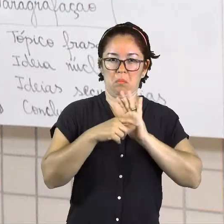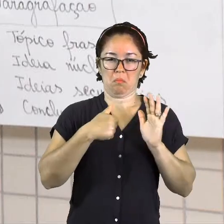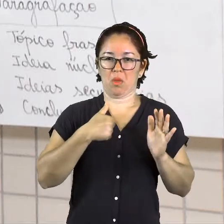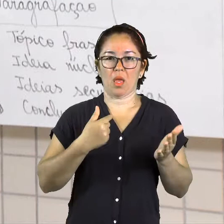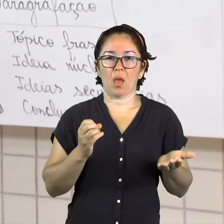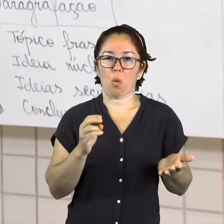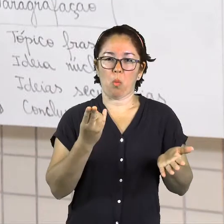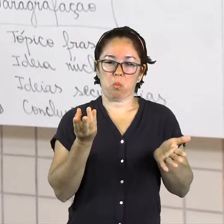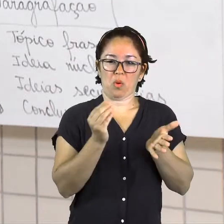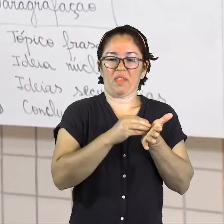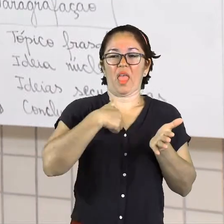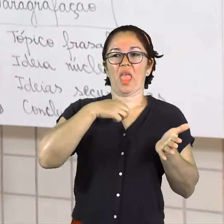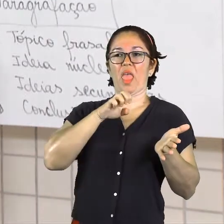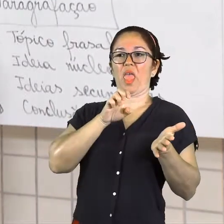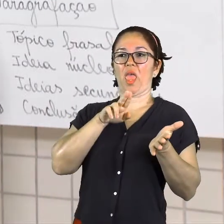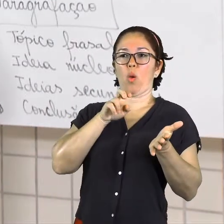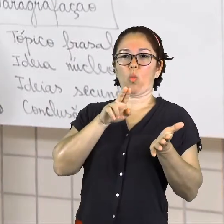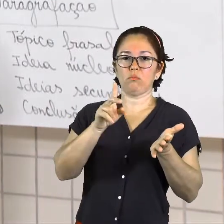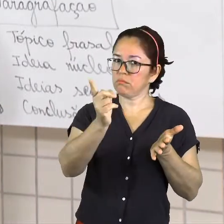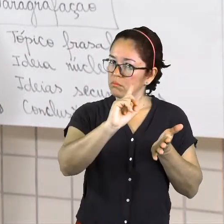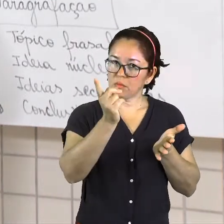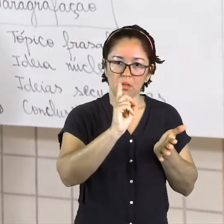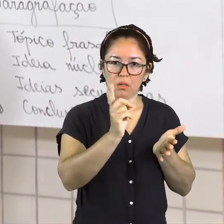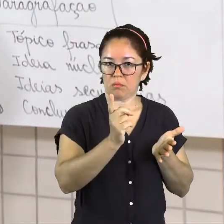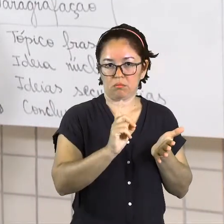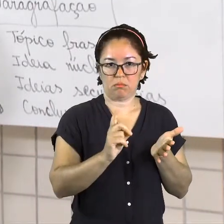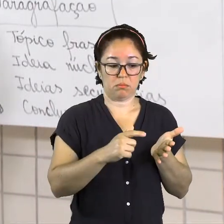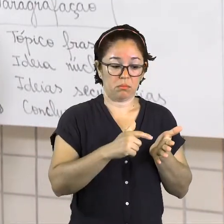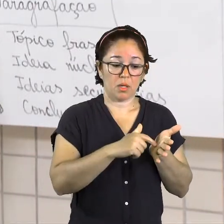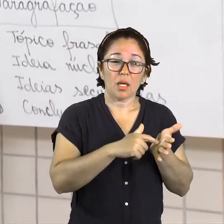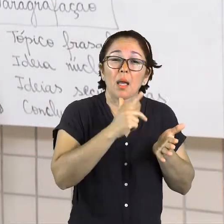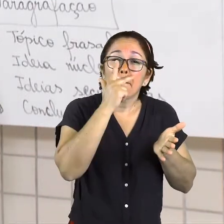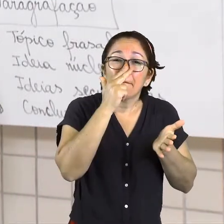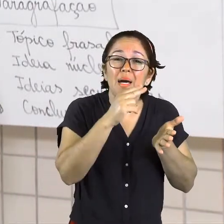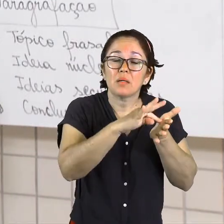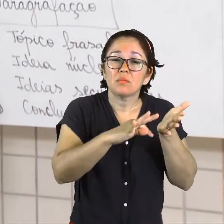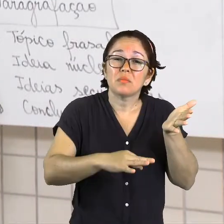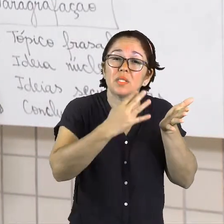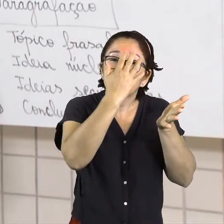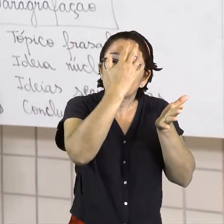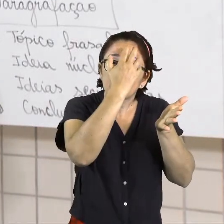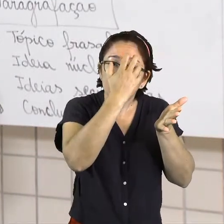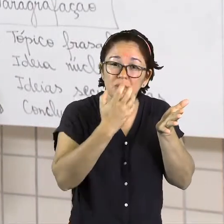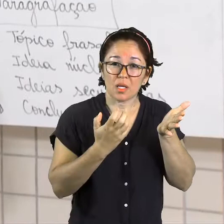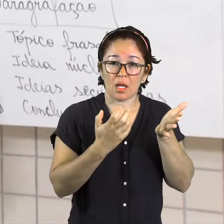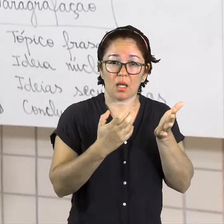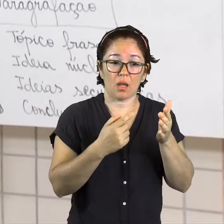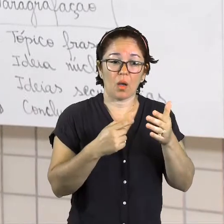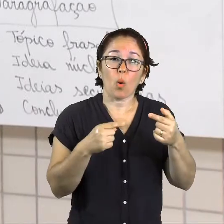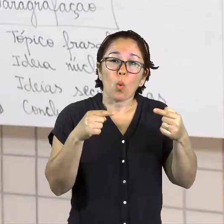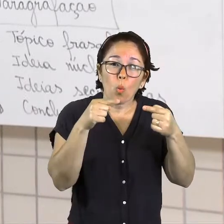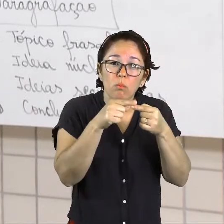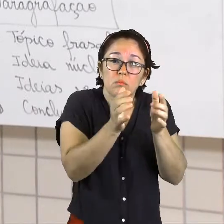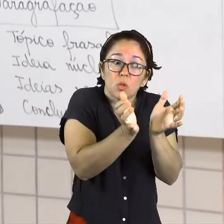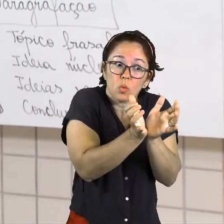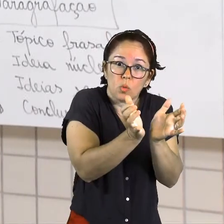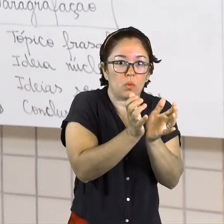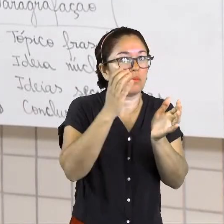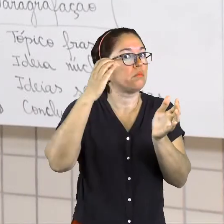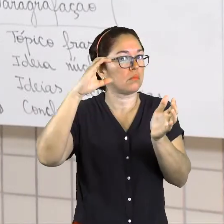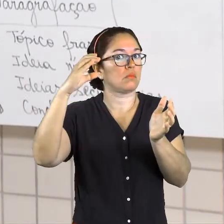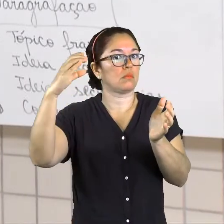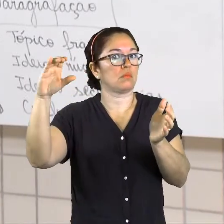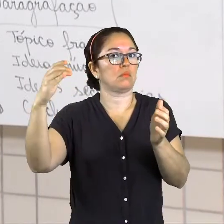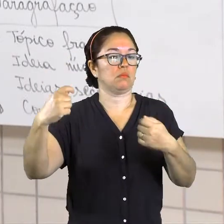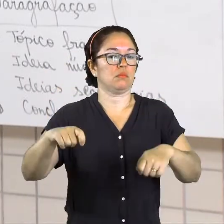texto formal que ele vai seguir, como ele é impessoal, uma linguagem clara, objetiva, ele vai seguir as normas